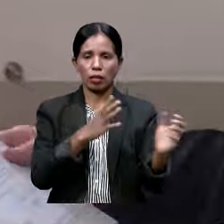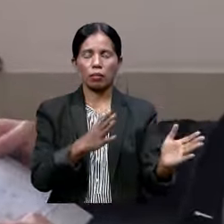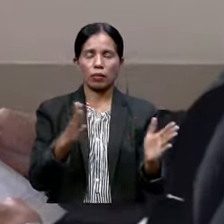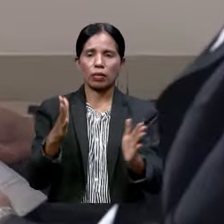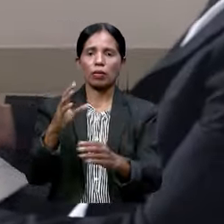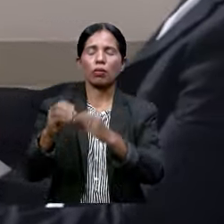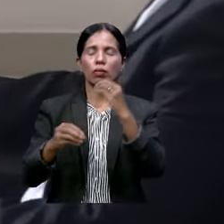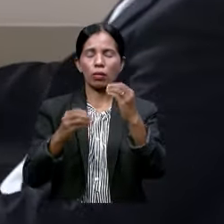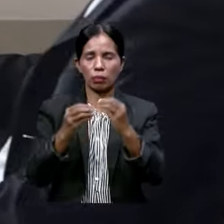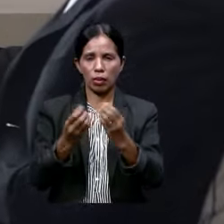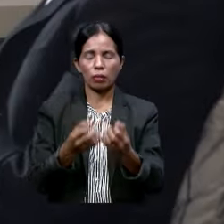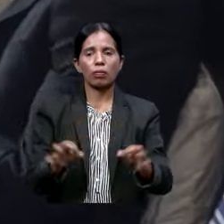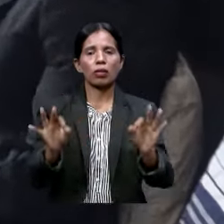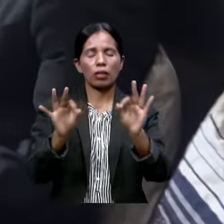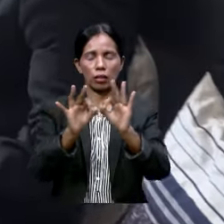a evento importante.